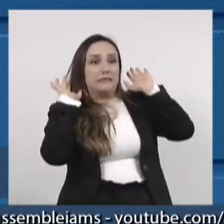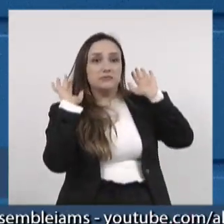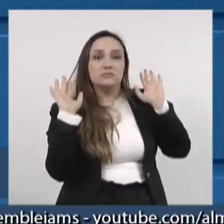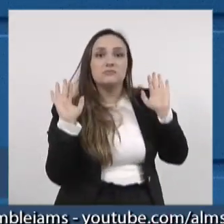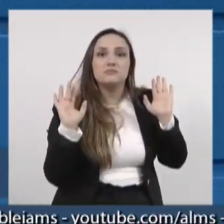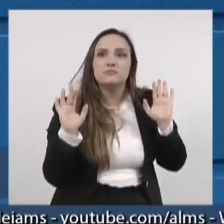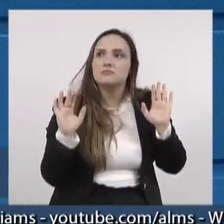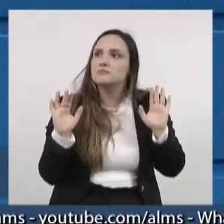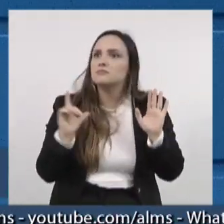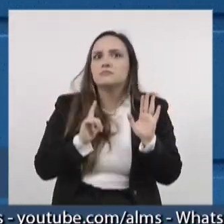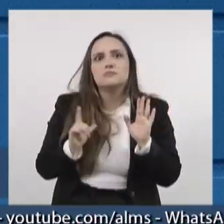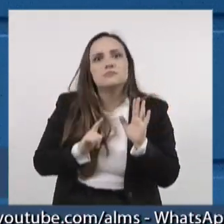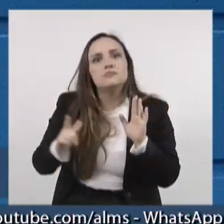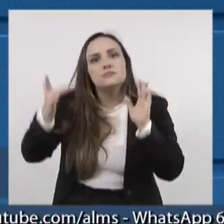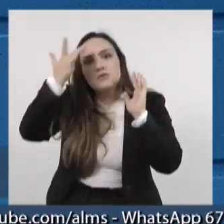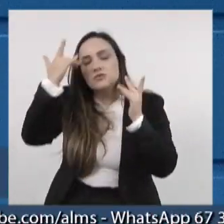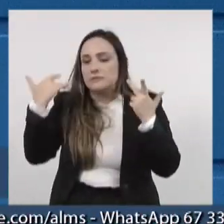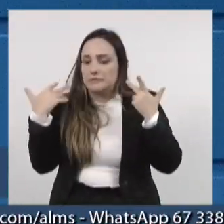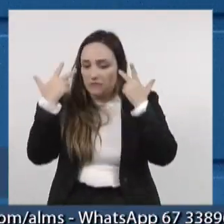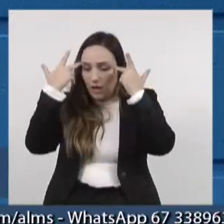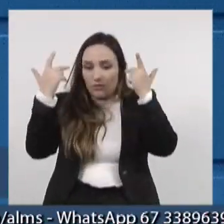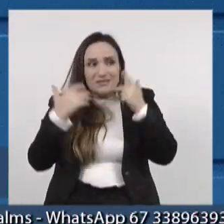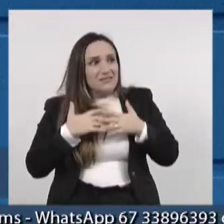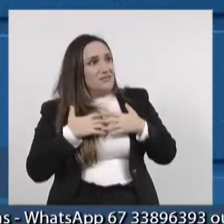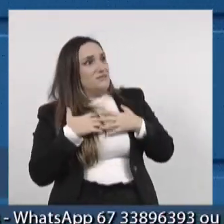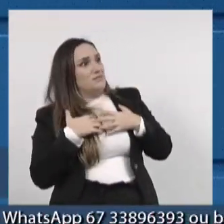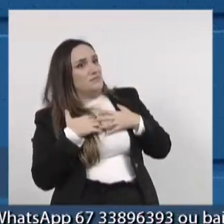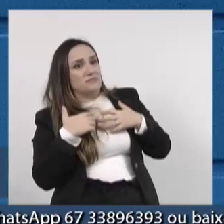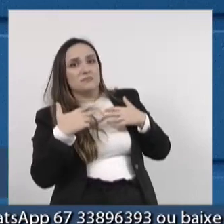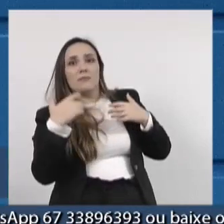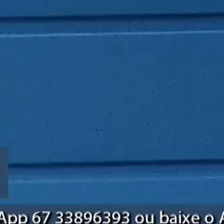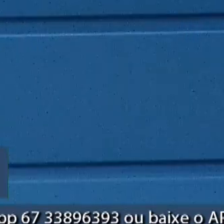colocando pessoas, né, em risco.